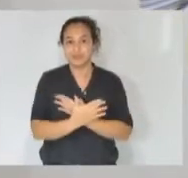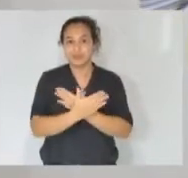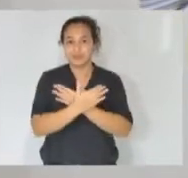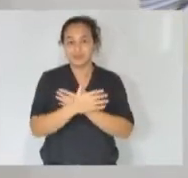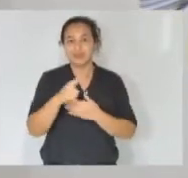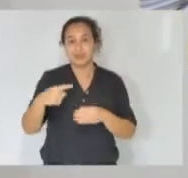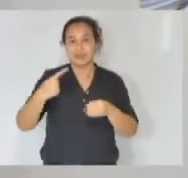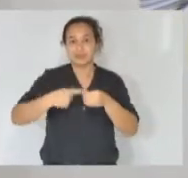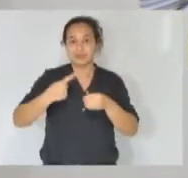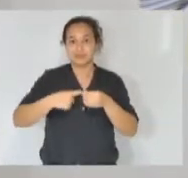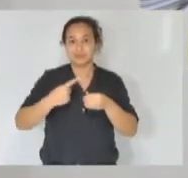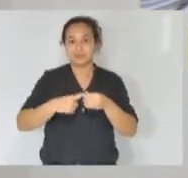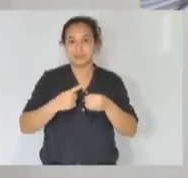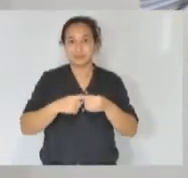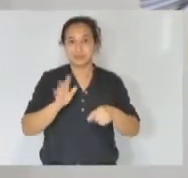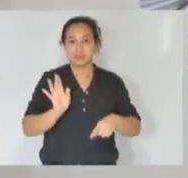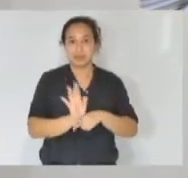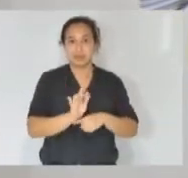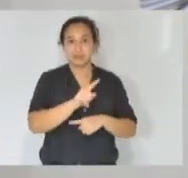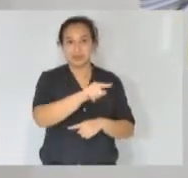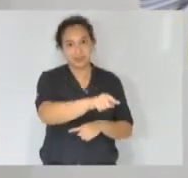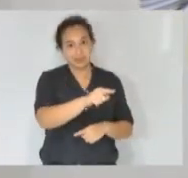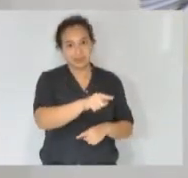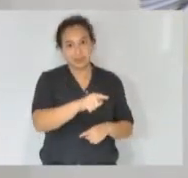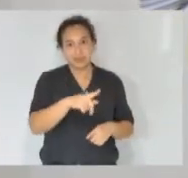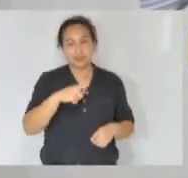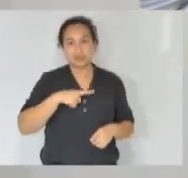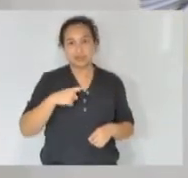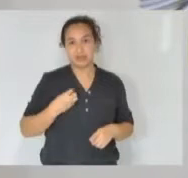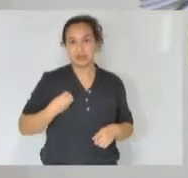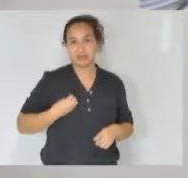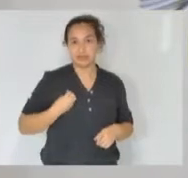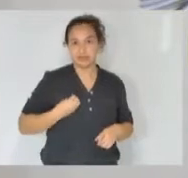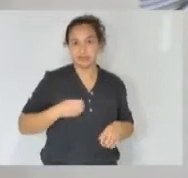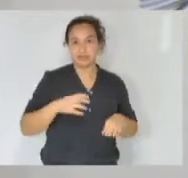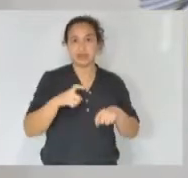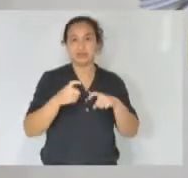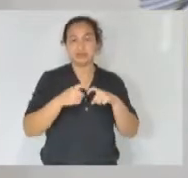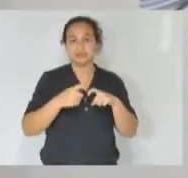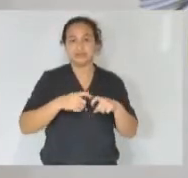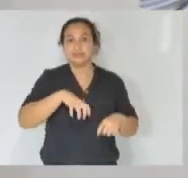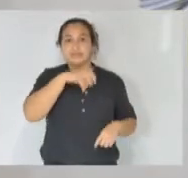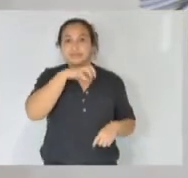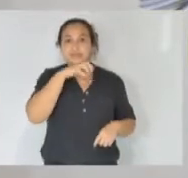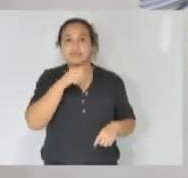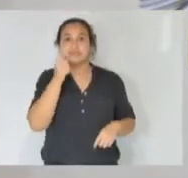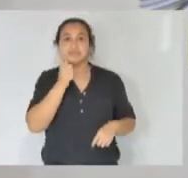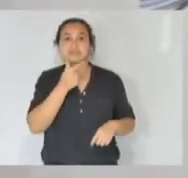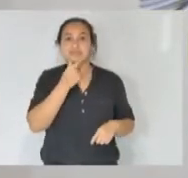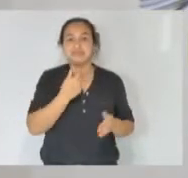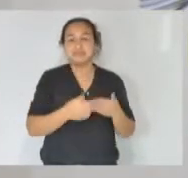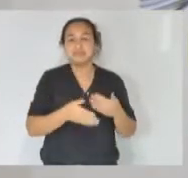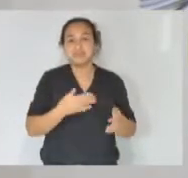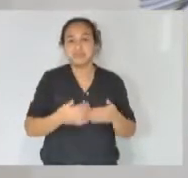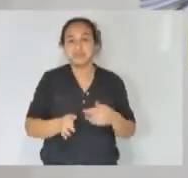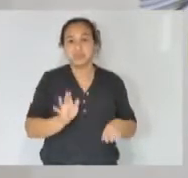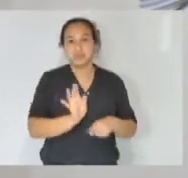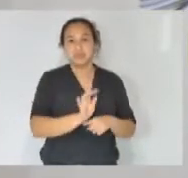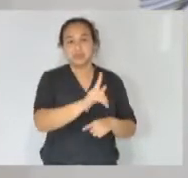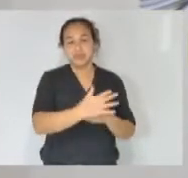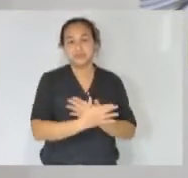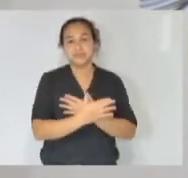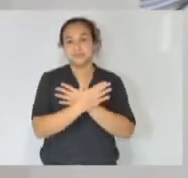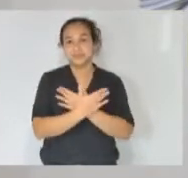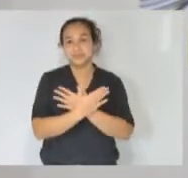municípios contemplados com a presença de um veterinário ou veterinária para atender o município de Seara. Um